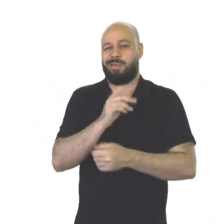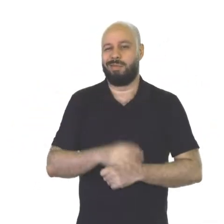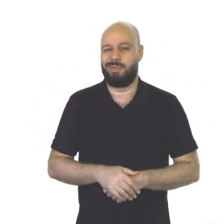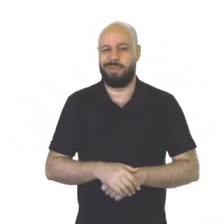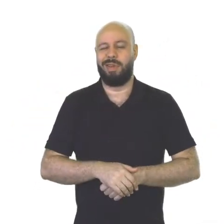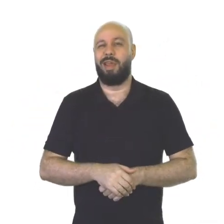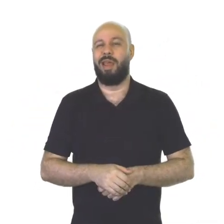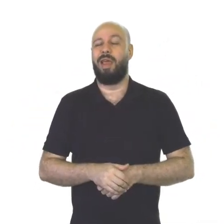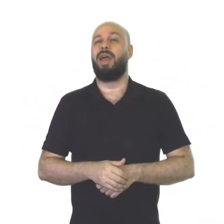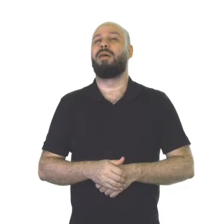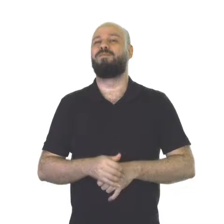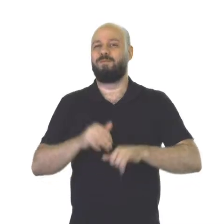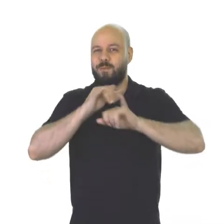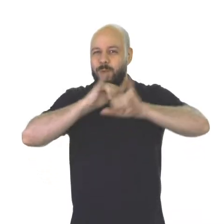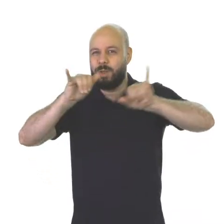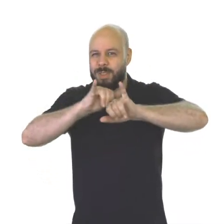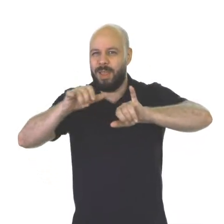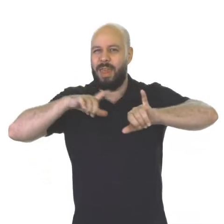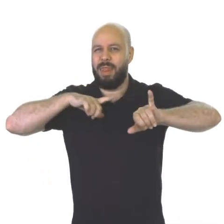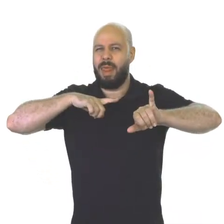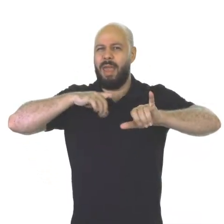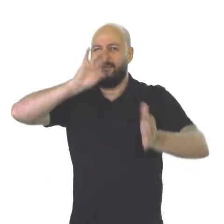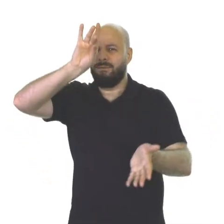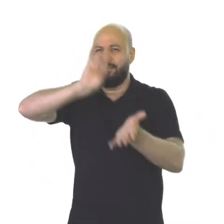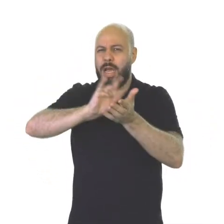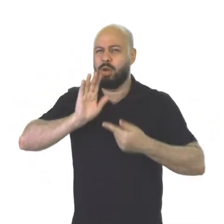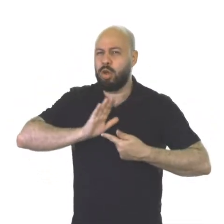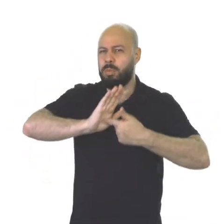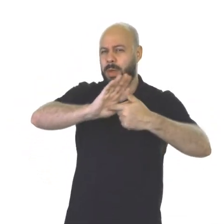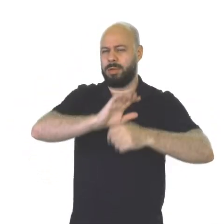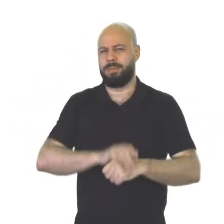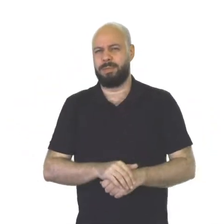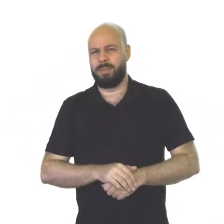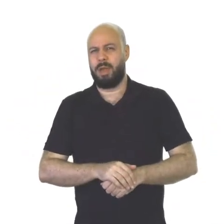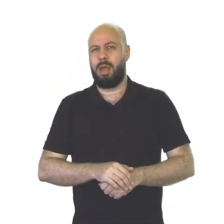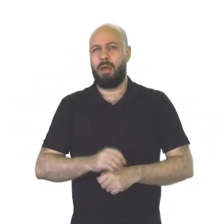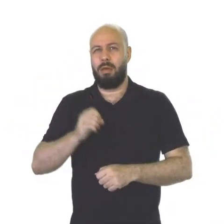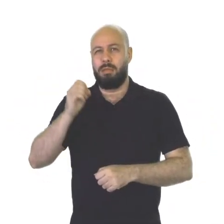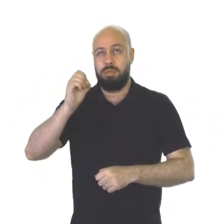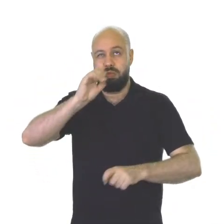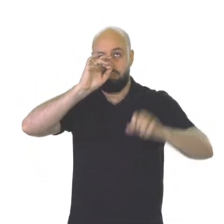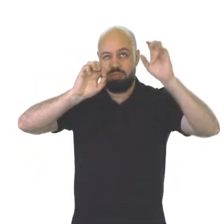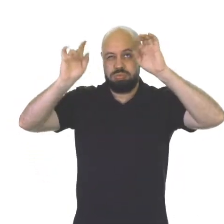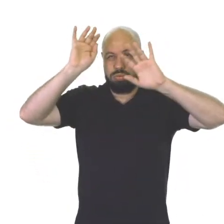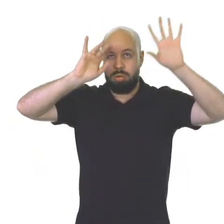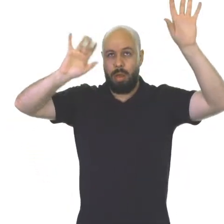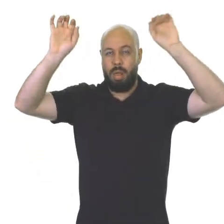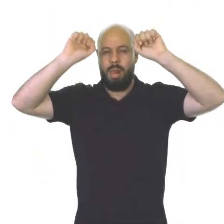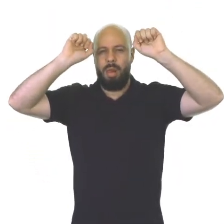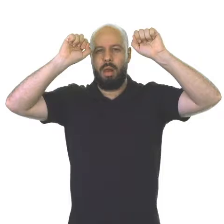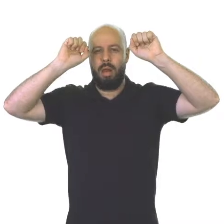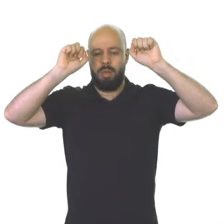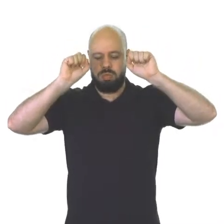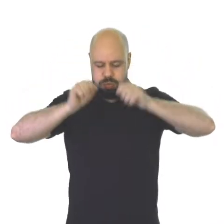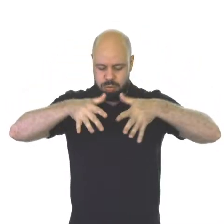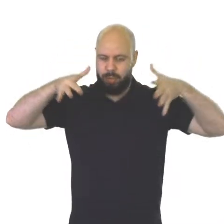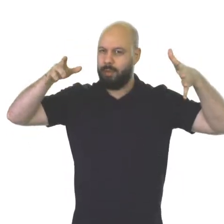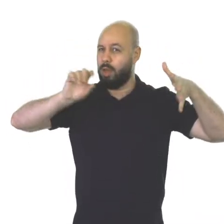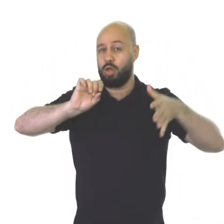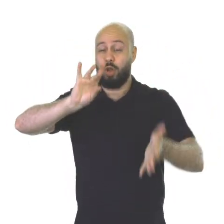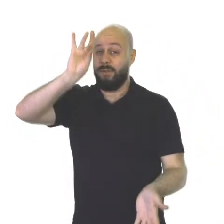essa característica de expor um fato. Eu falei para vocês, ela não trabalha com misticismo, ela não trabalha com fantasia, ela só trabalha com